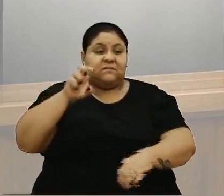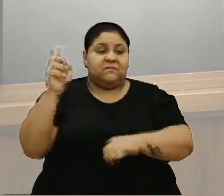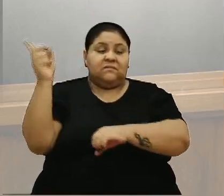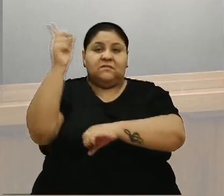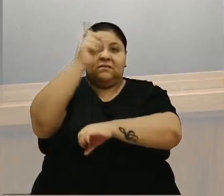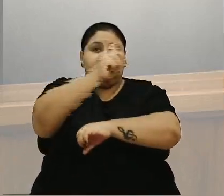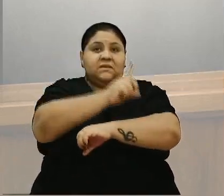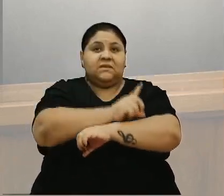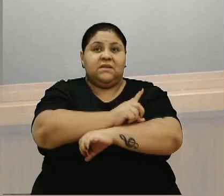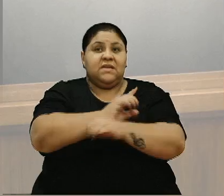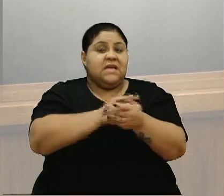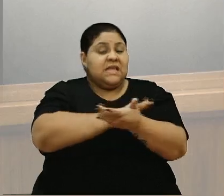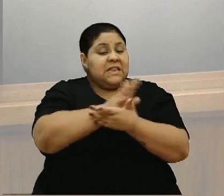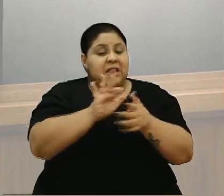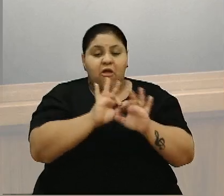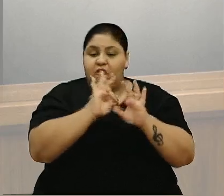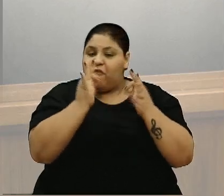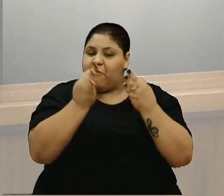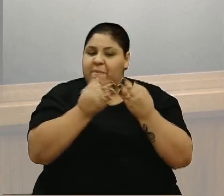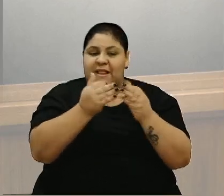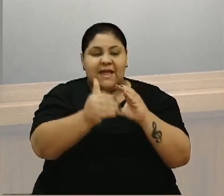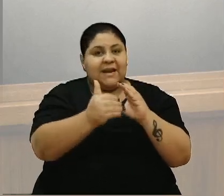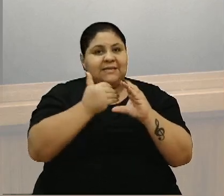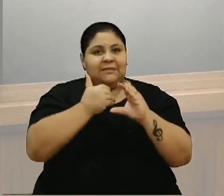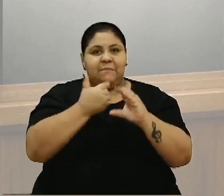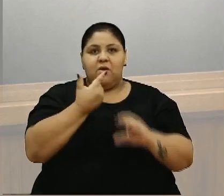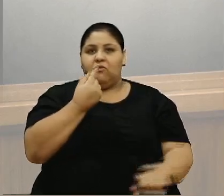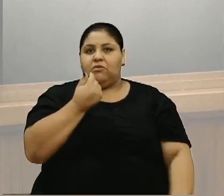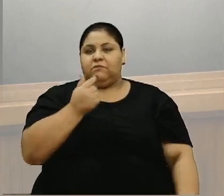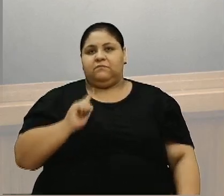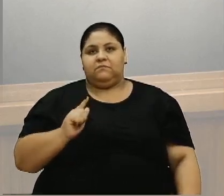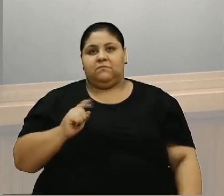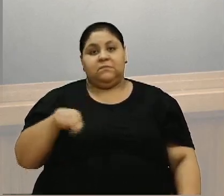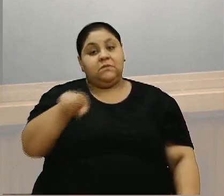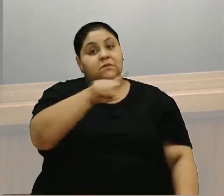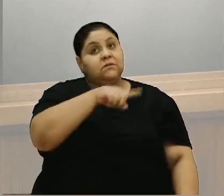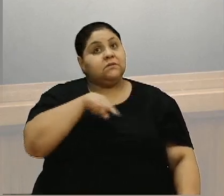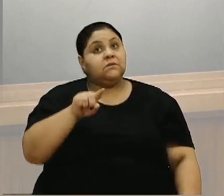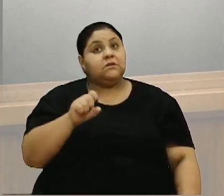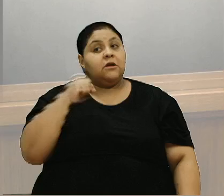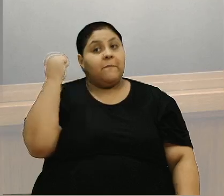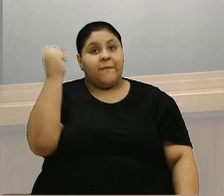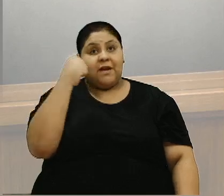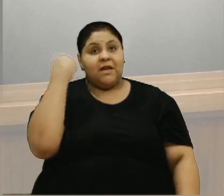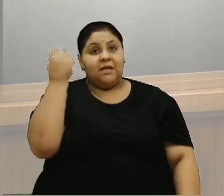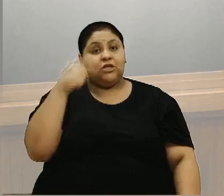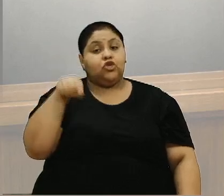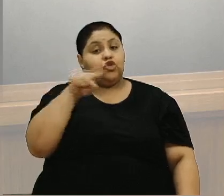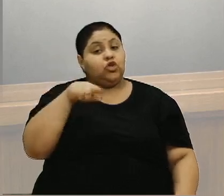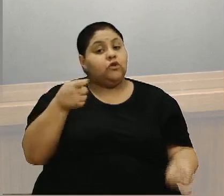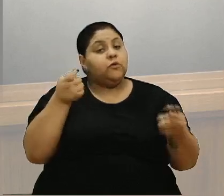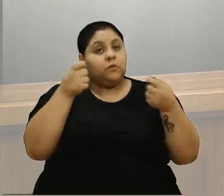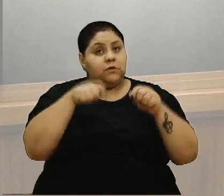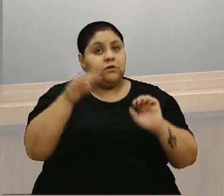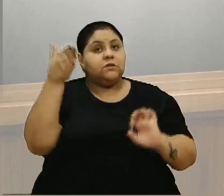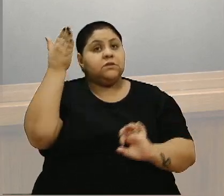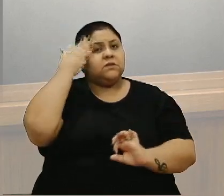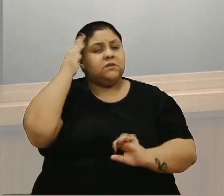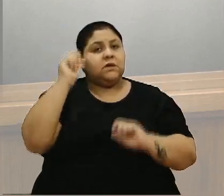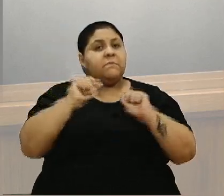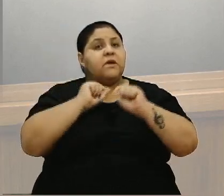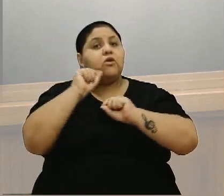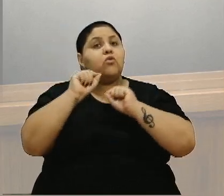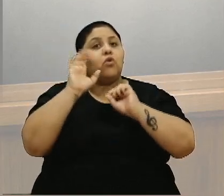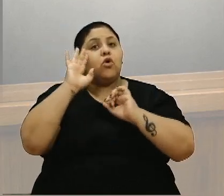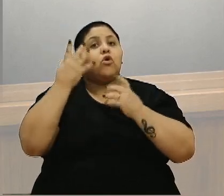uma família da nossa cidade recebeu. Isso para nós é grave e nós precisamos saber, entender